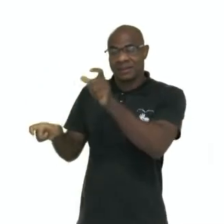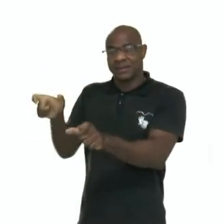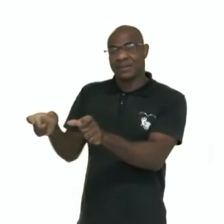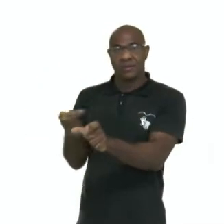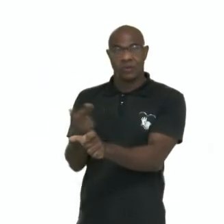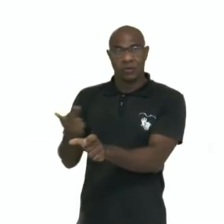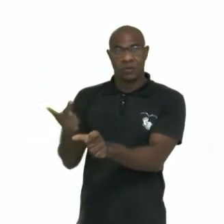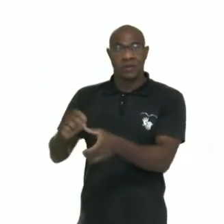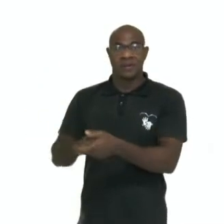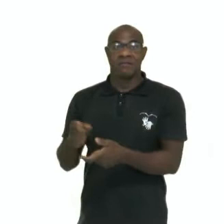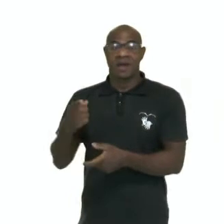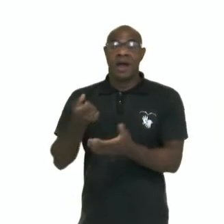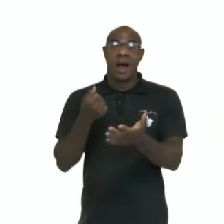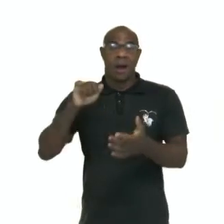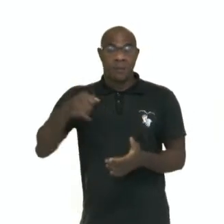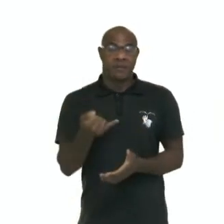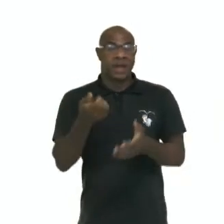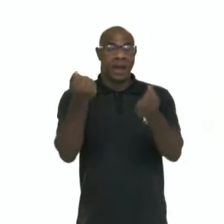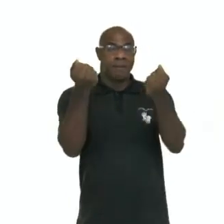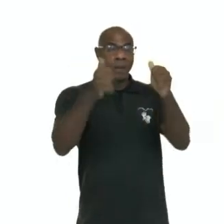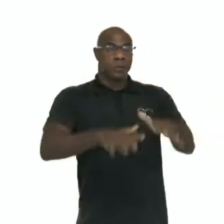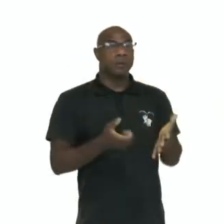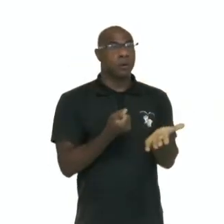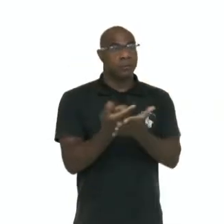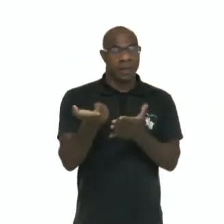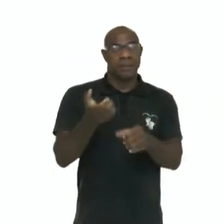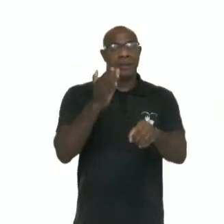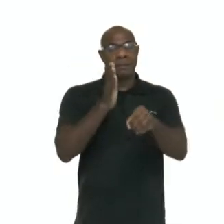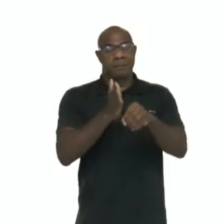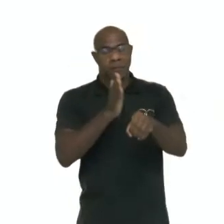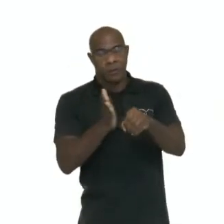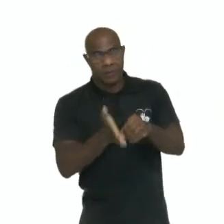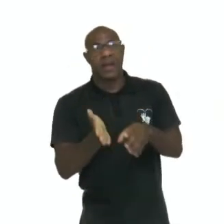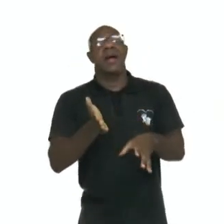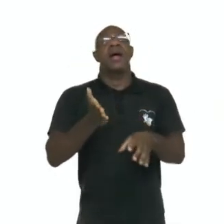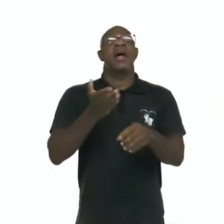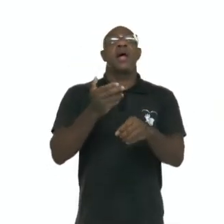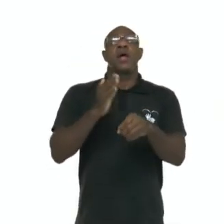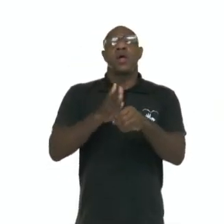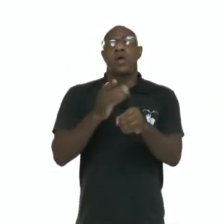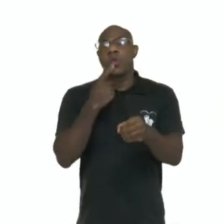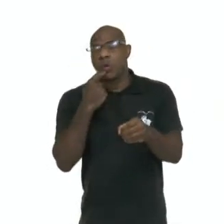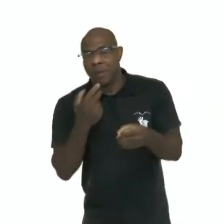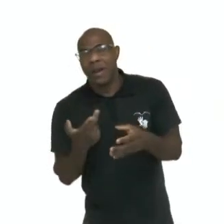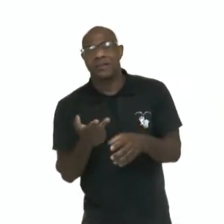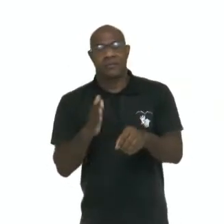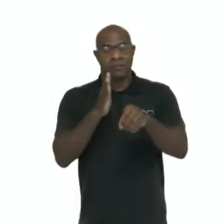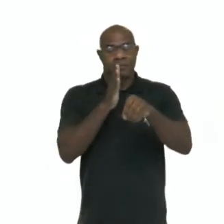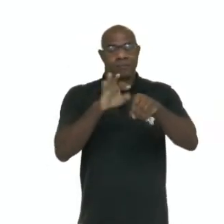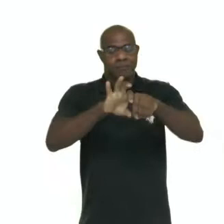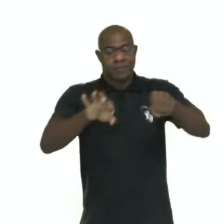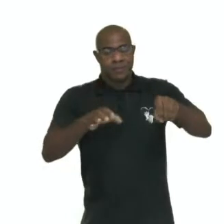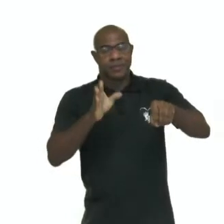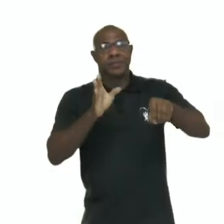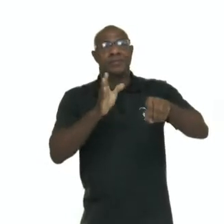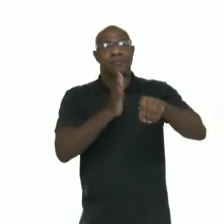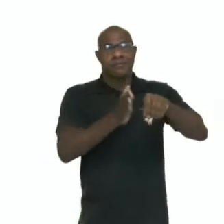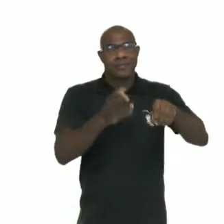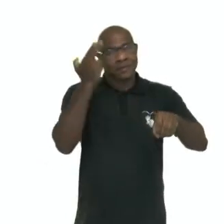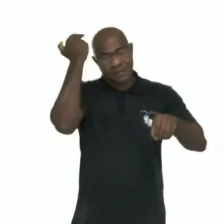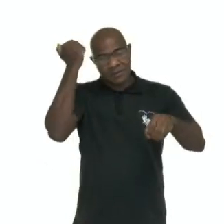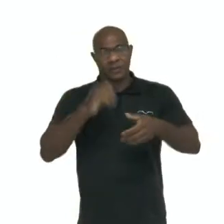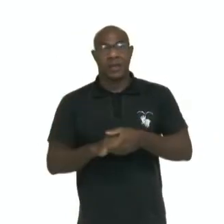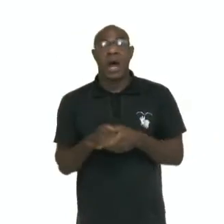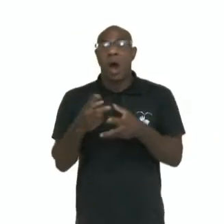promoção para comprar, olha lá, tomate, beterraba e cenoura. Tá? Observe os preços promocionais